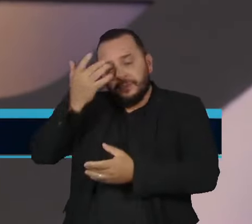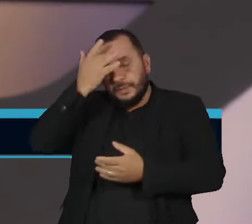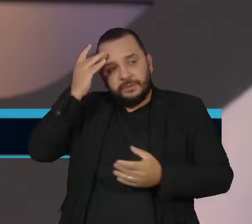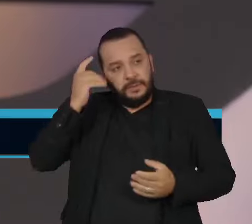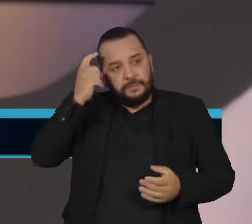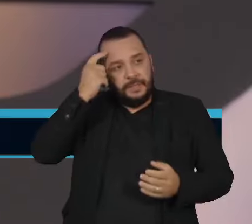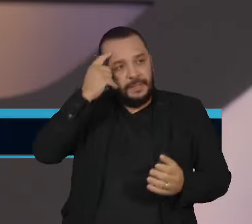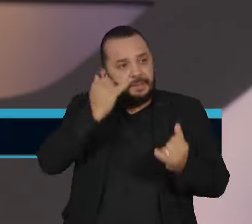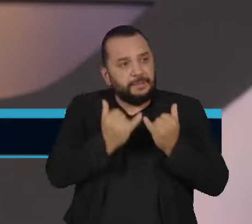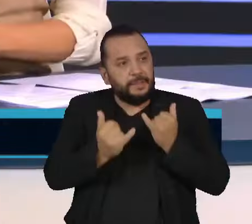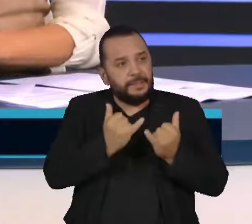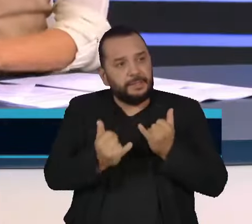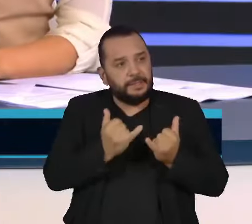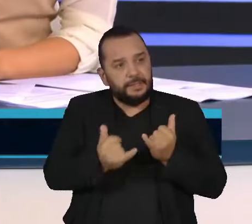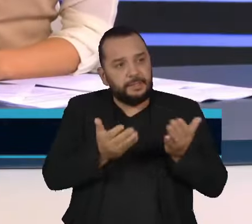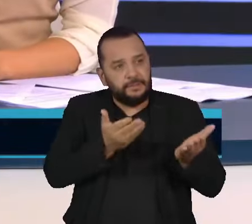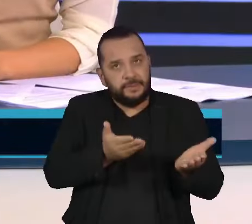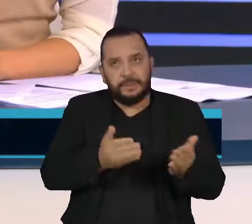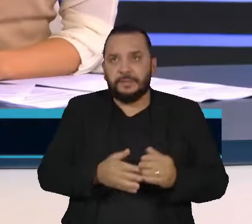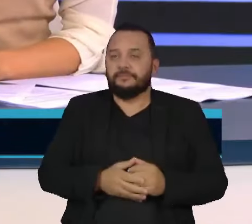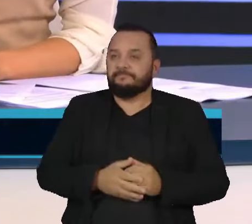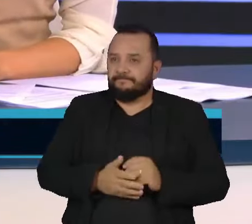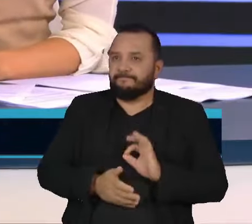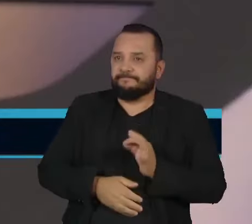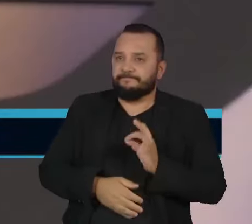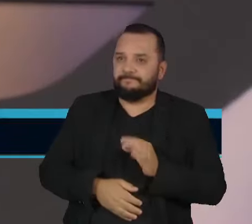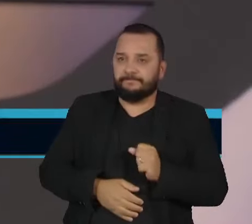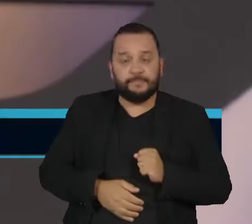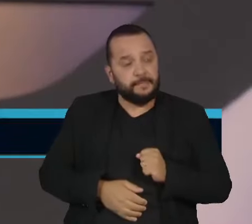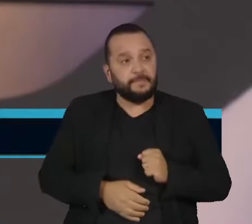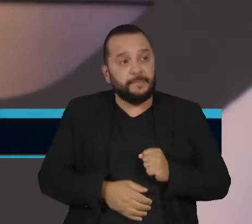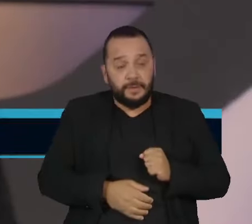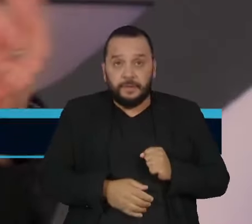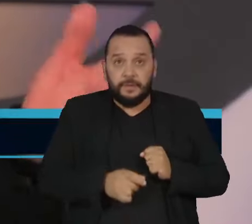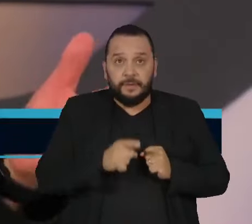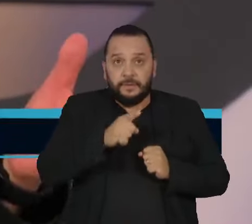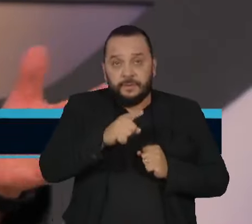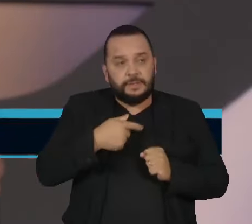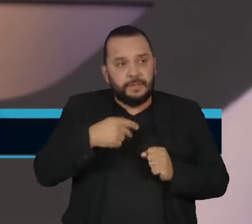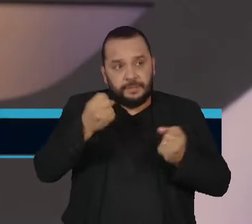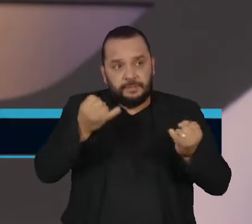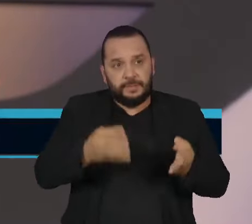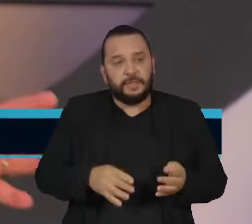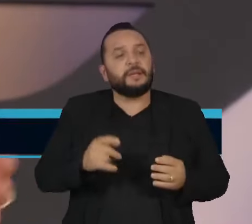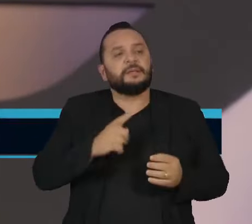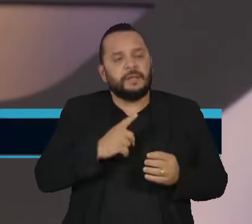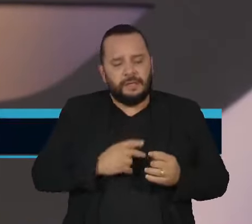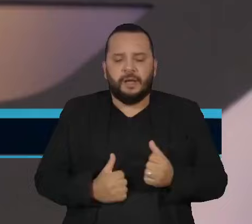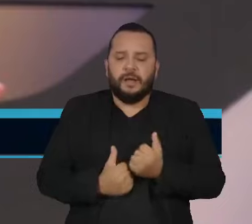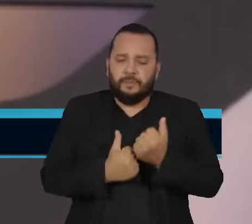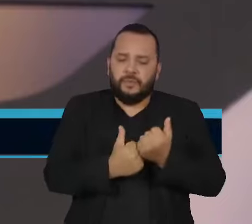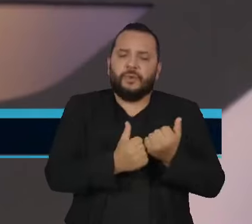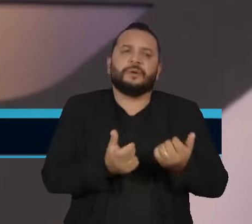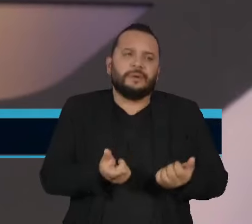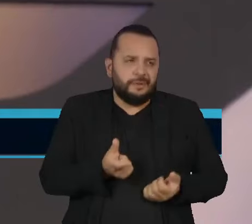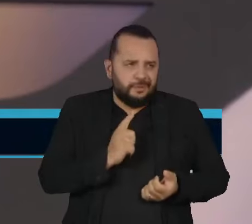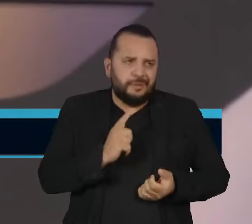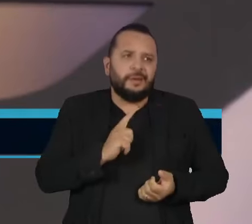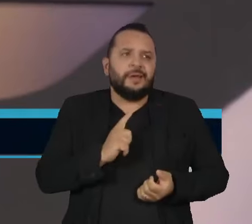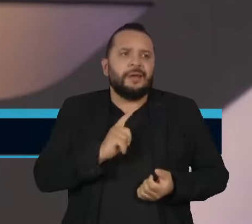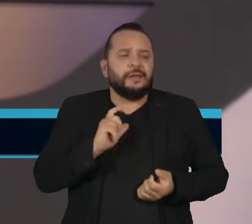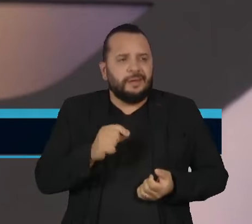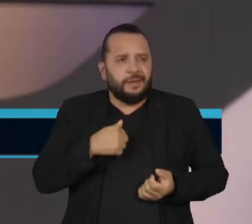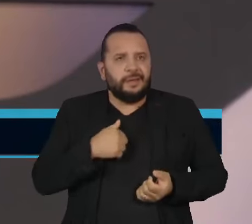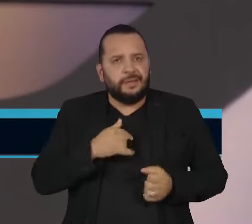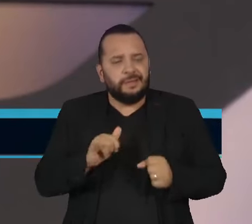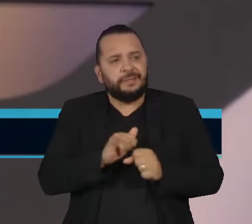maneira parecida com você. Pensam como você. E aí, mas você fala, obviamente vai ganhar um monte de apoio. Vai entrar até em mecanismos